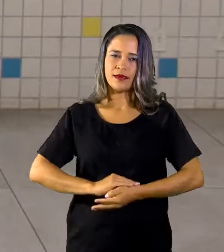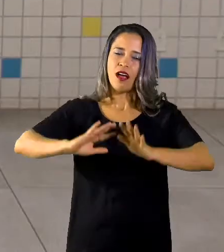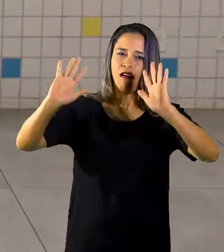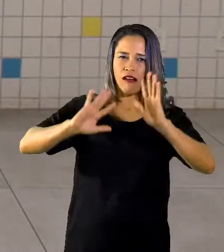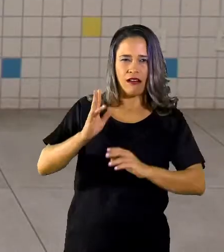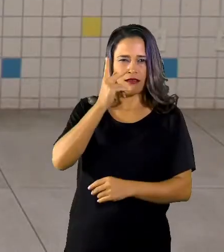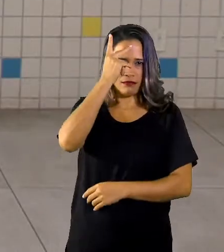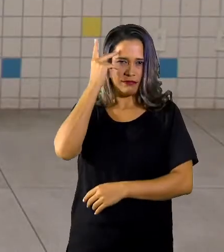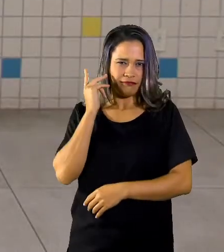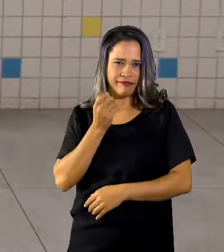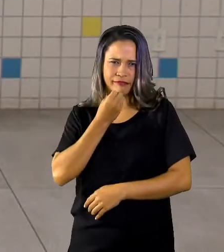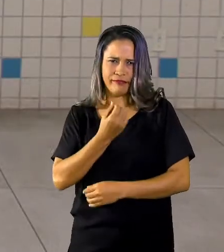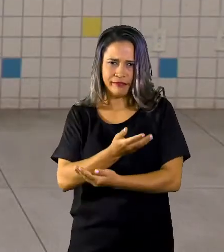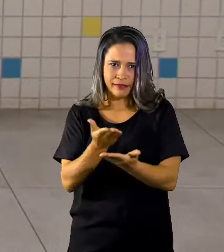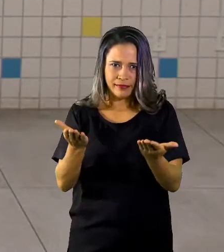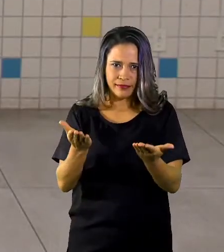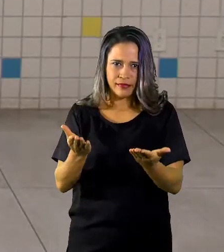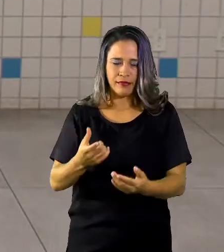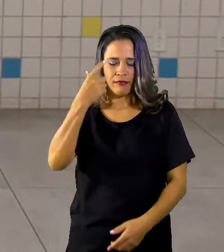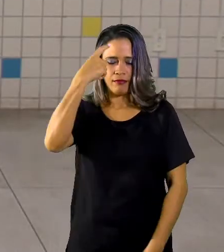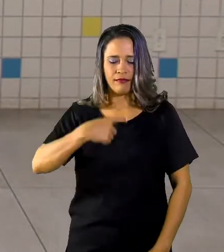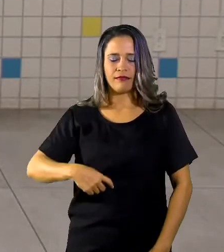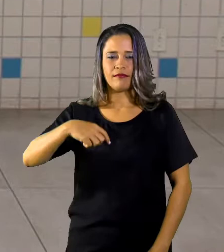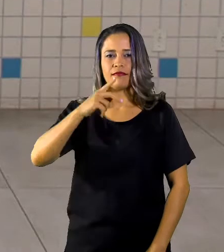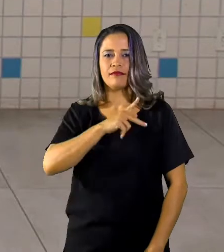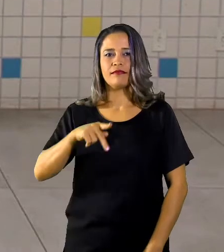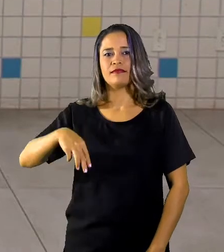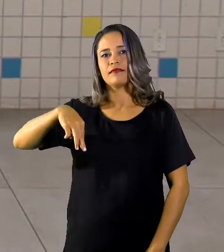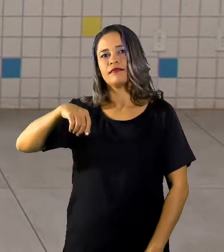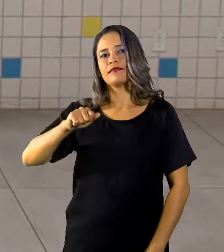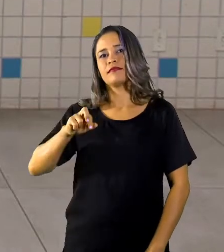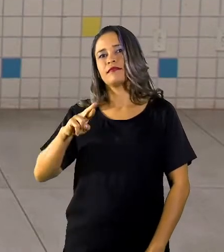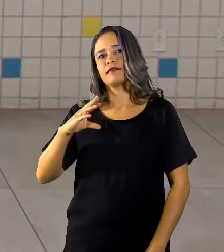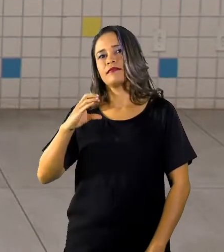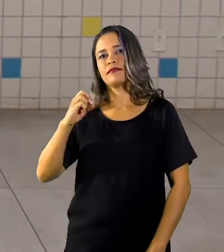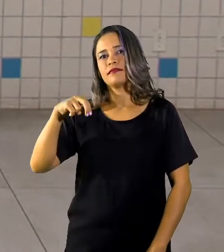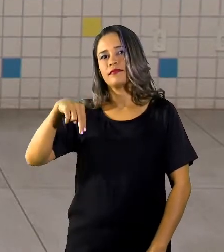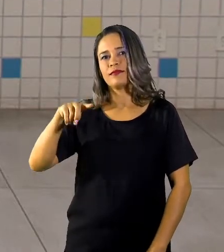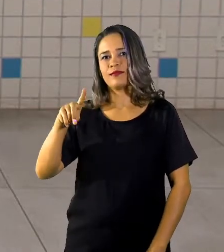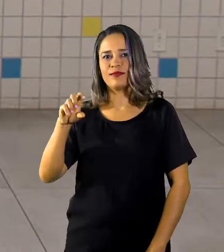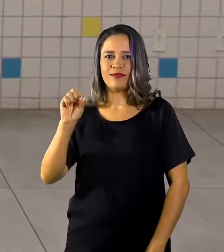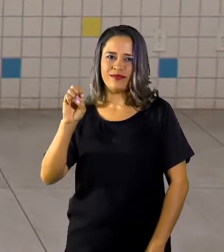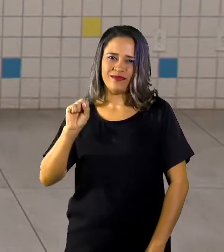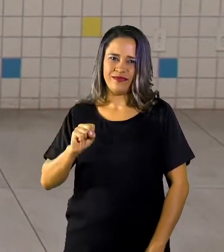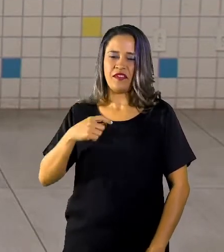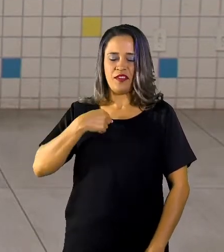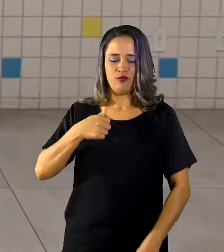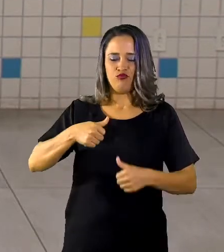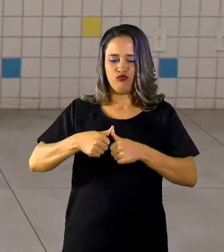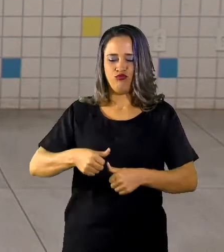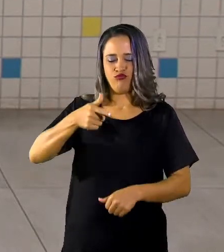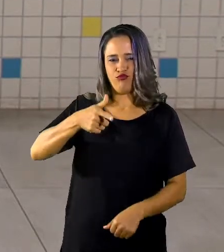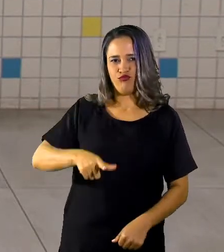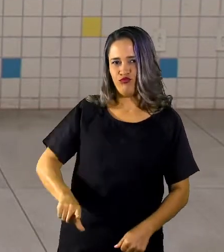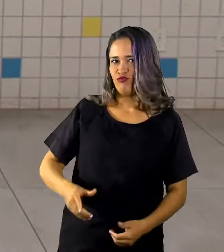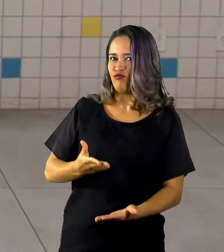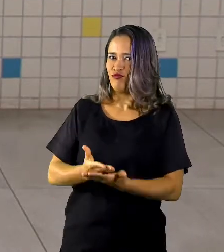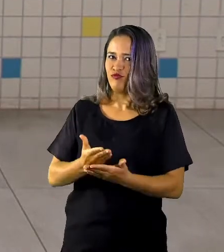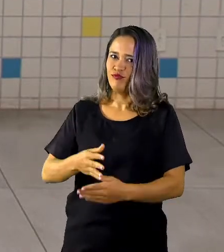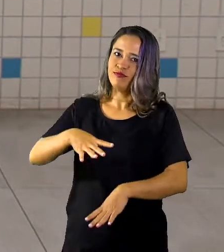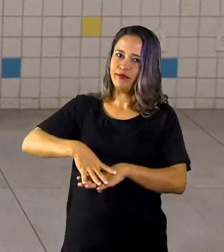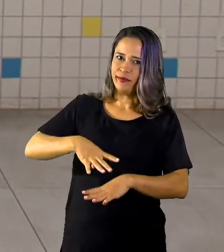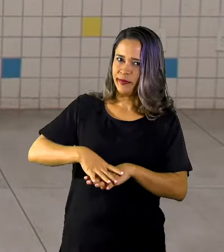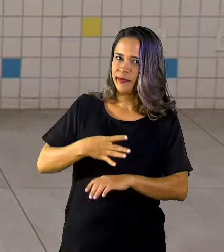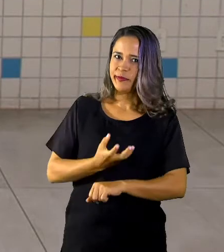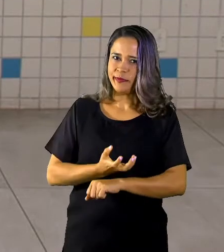Olá pessoal, tudo bem com vocês? Eu sou o professor Marcones e eu estou aqui novamente para a gente continuar o nosso estudo da matemática. Eu